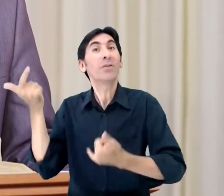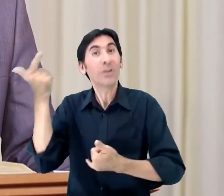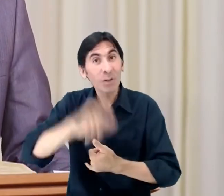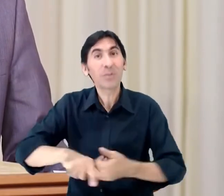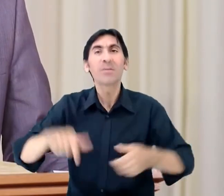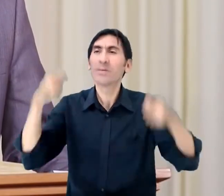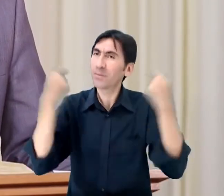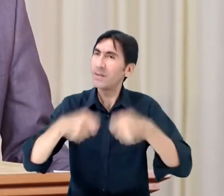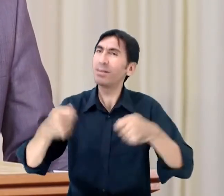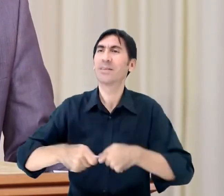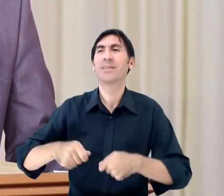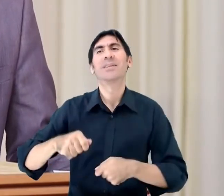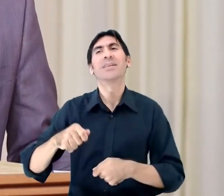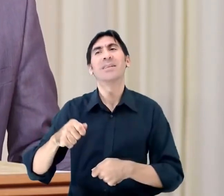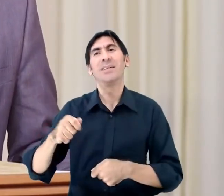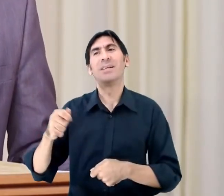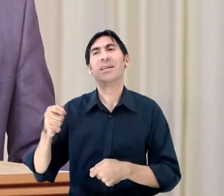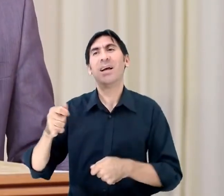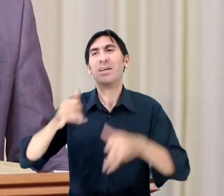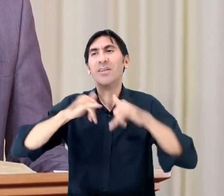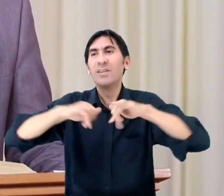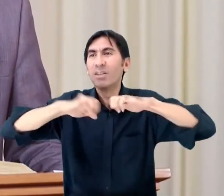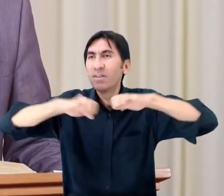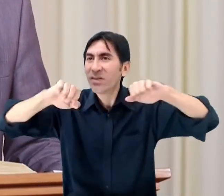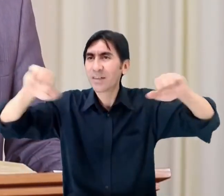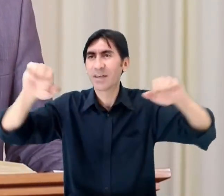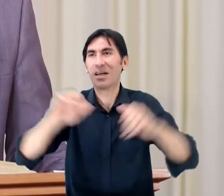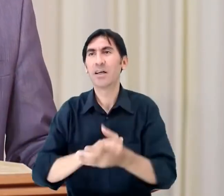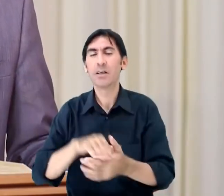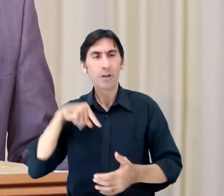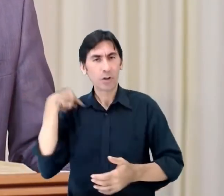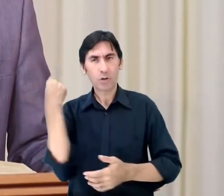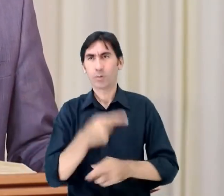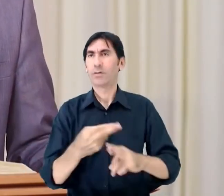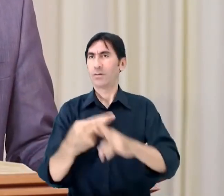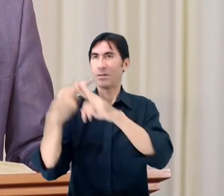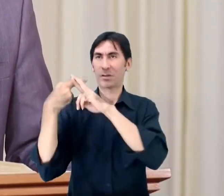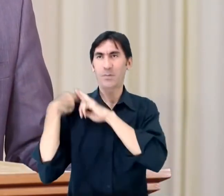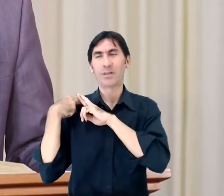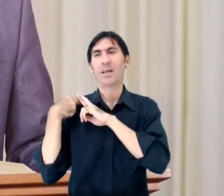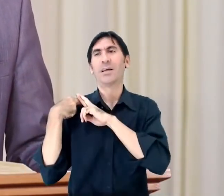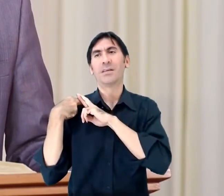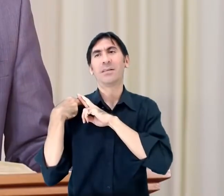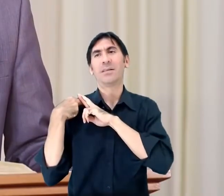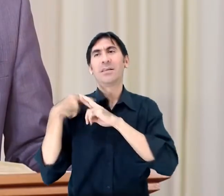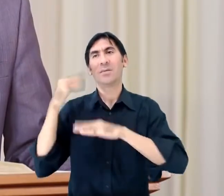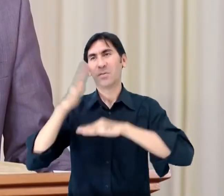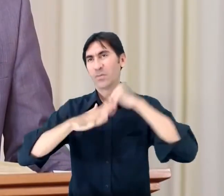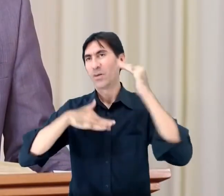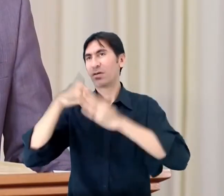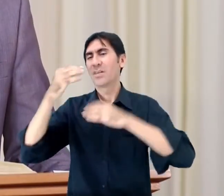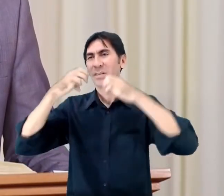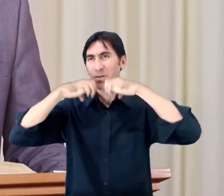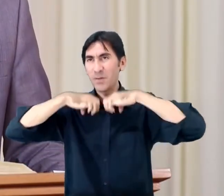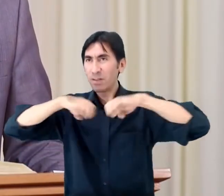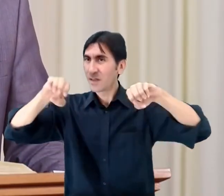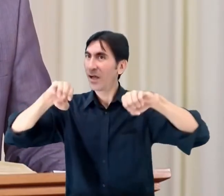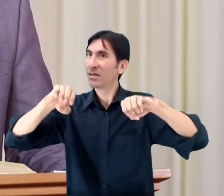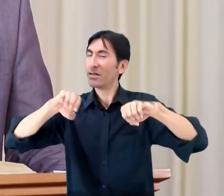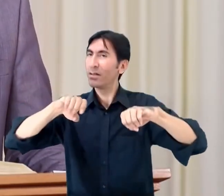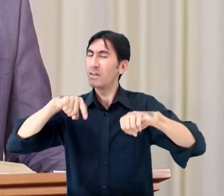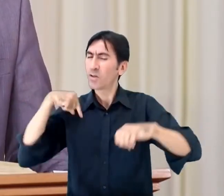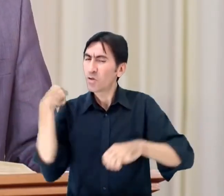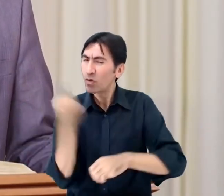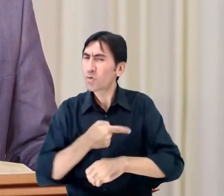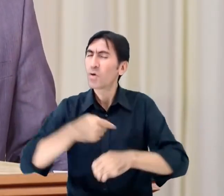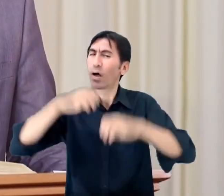disso? Nós somos mensageiros e mensageiros devem levar a mensagem. E em nossa cidade, por